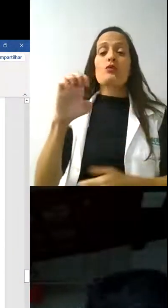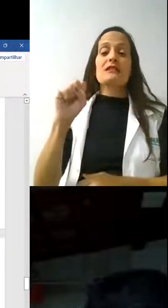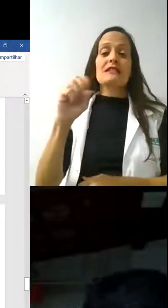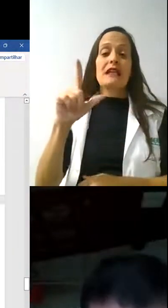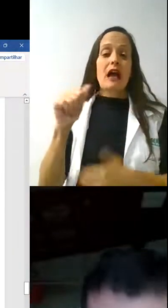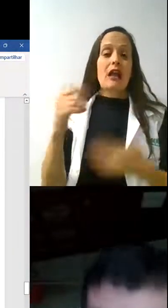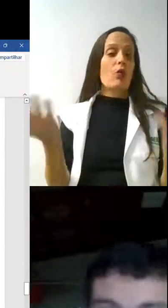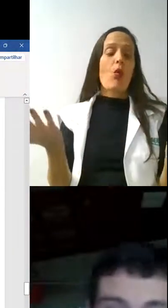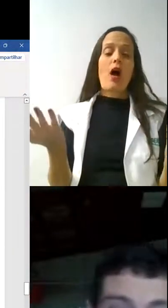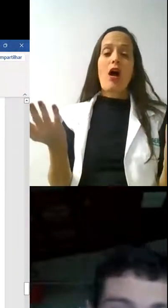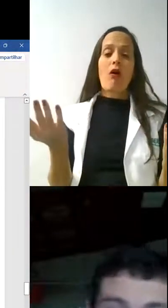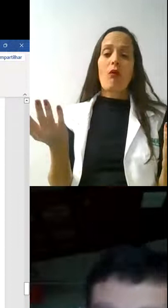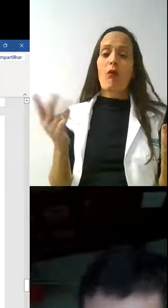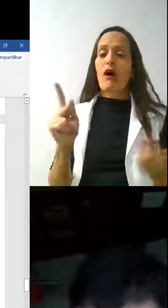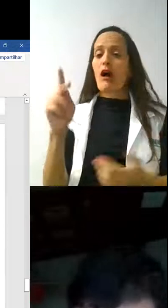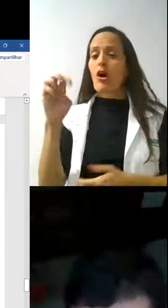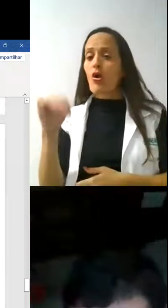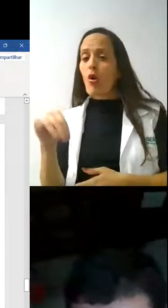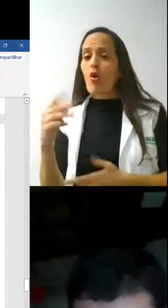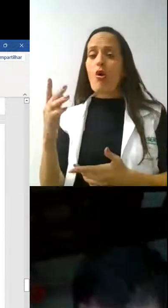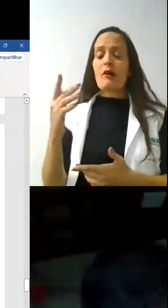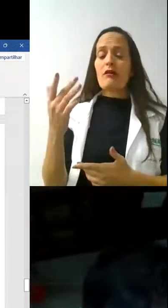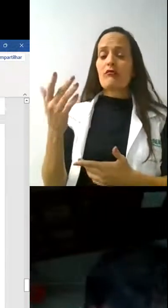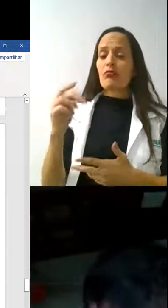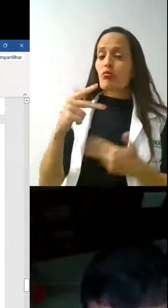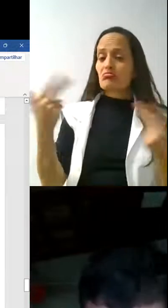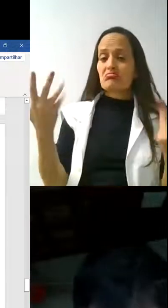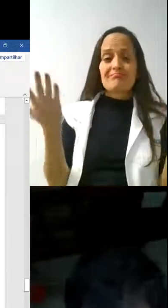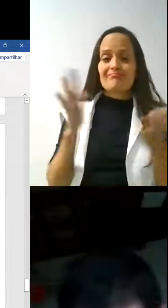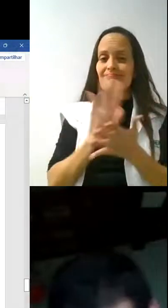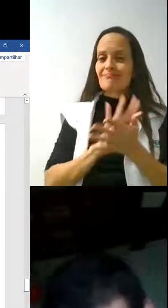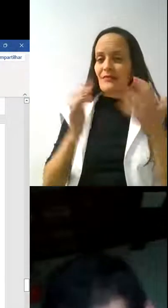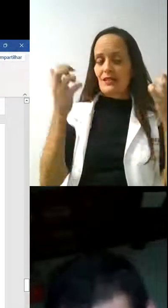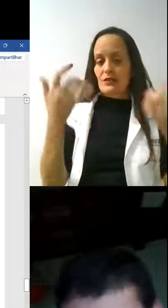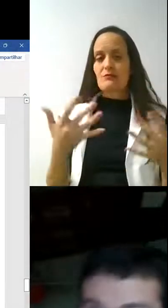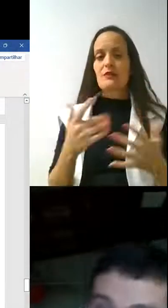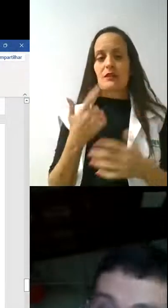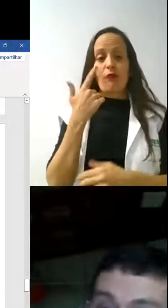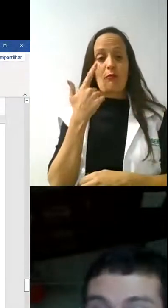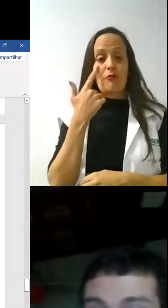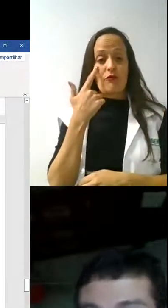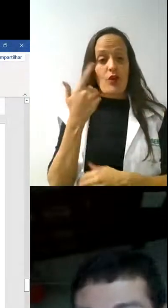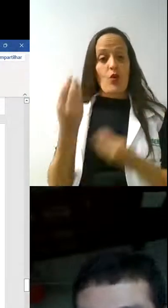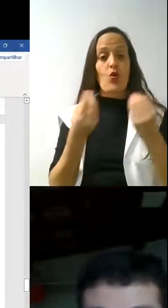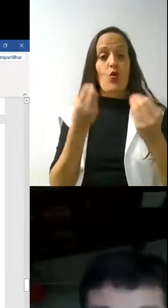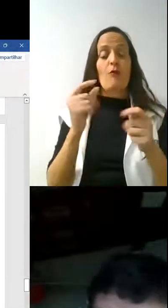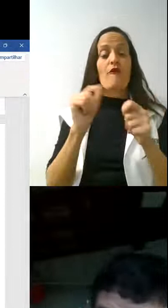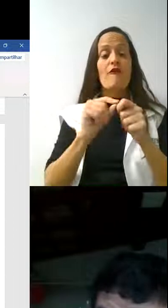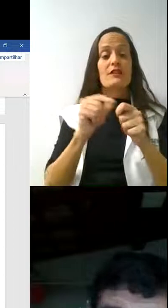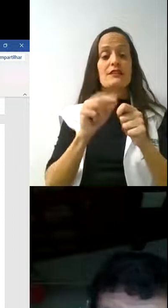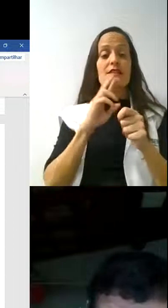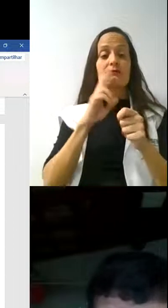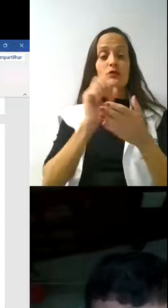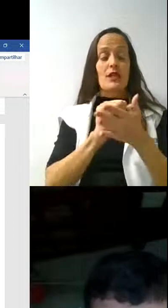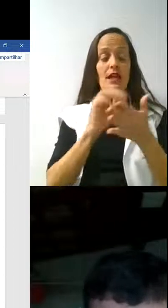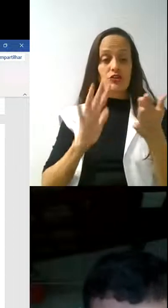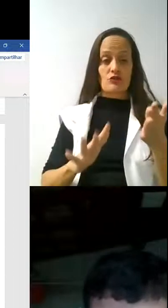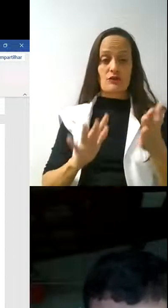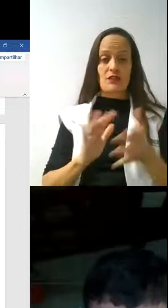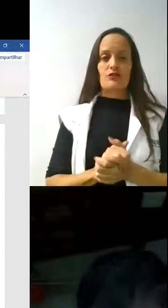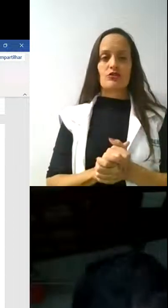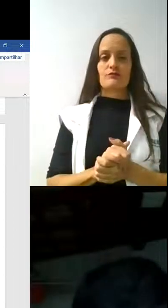vai fazer esse exercício aqui justamente para isso, certo? Então, vamos lá. Eu vou colocar aqui, ó,